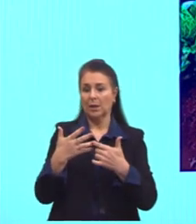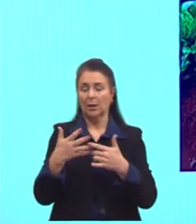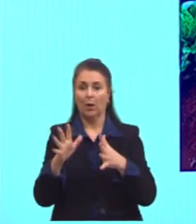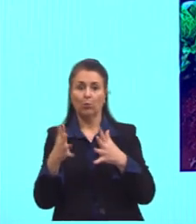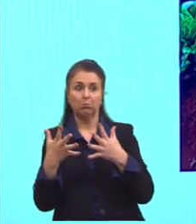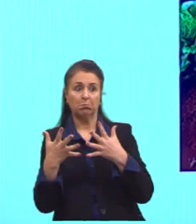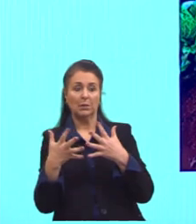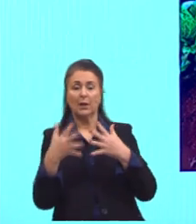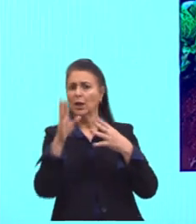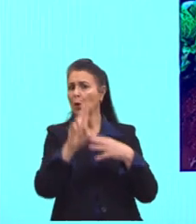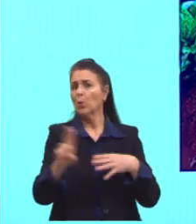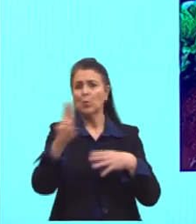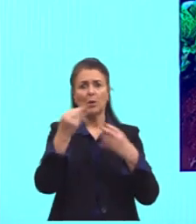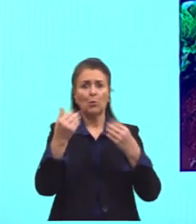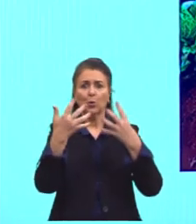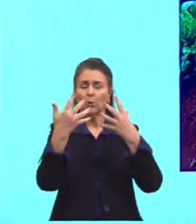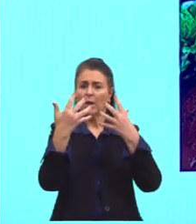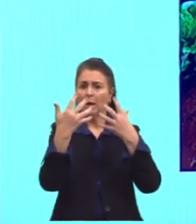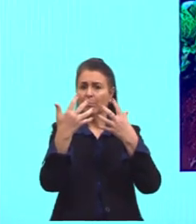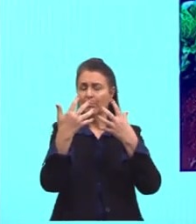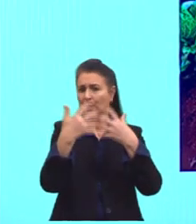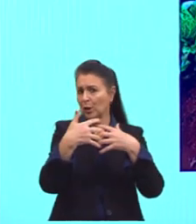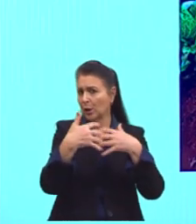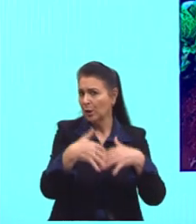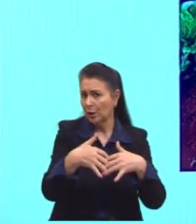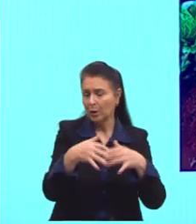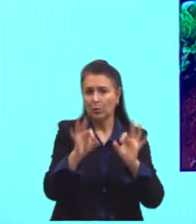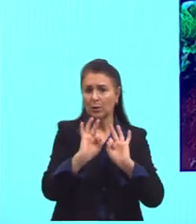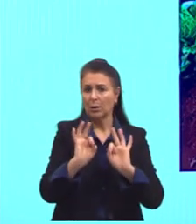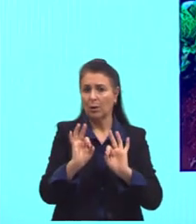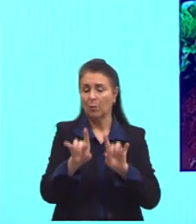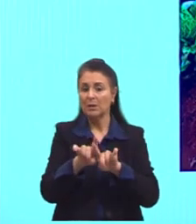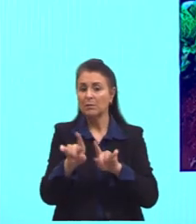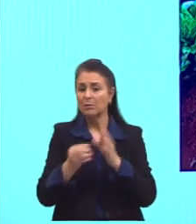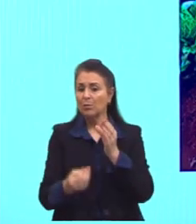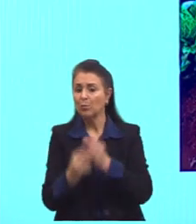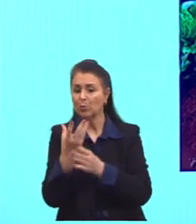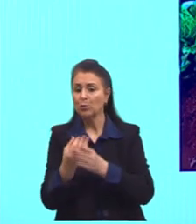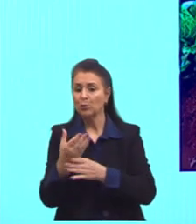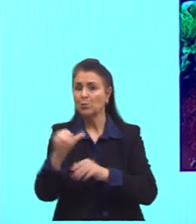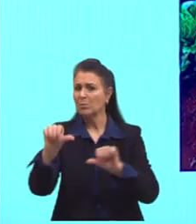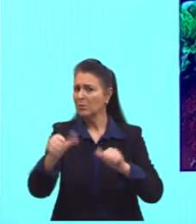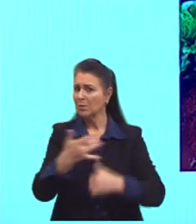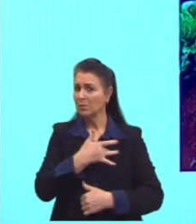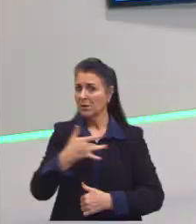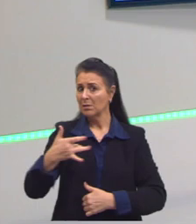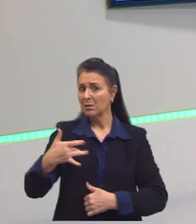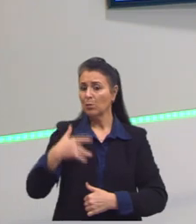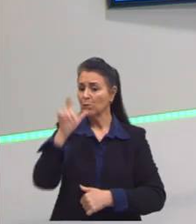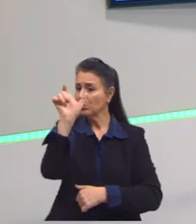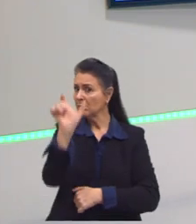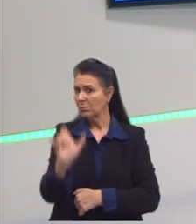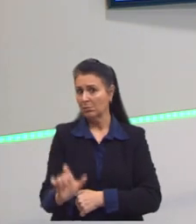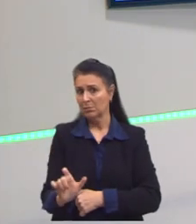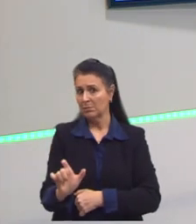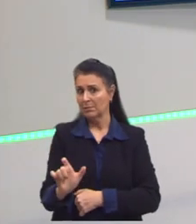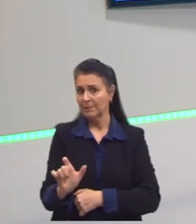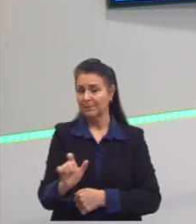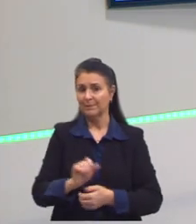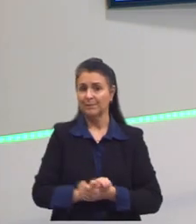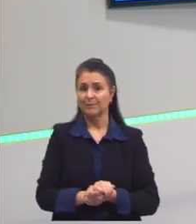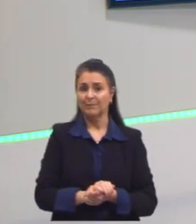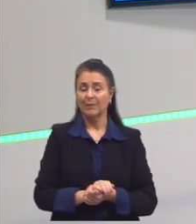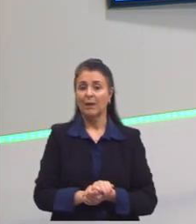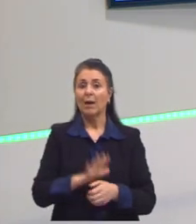elaborado né e tenta trazer se produtos mais saudáveis para a vida do cotidiano das pessoas tá